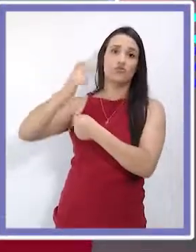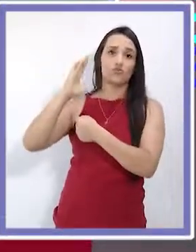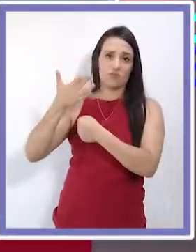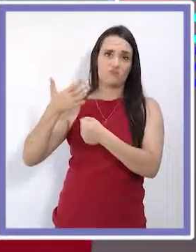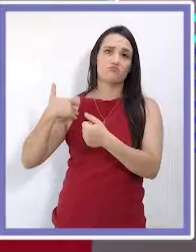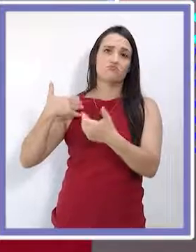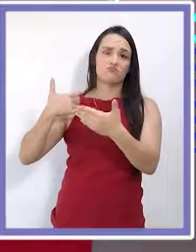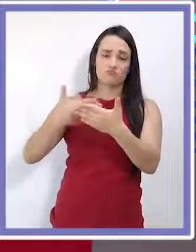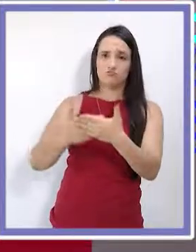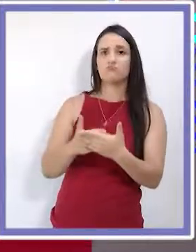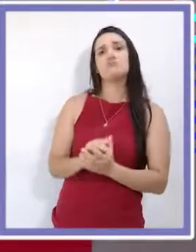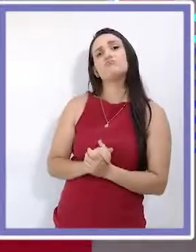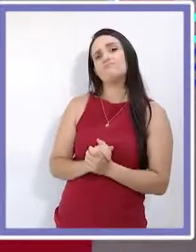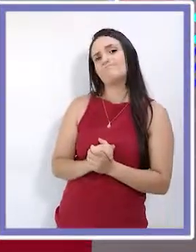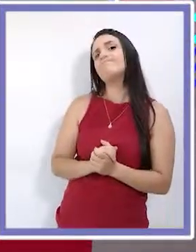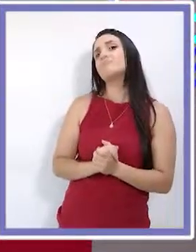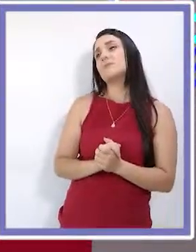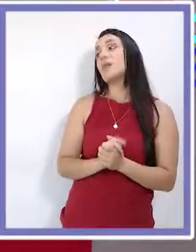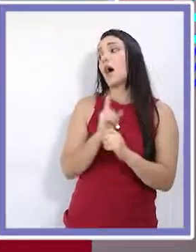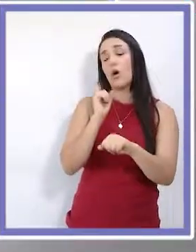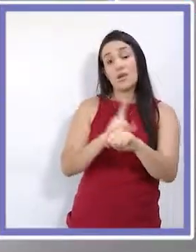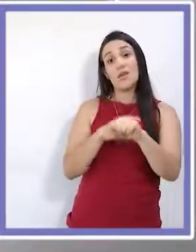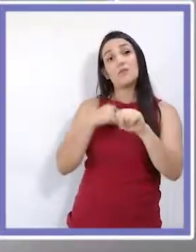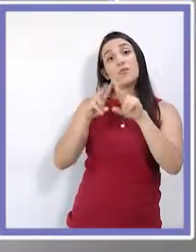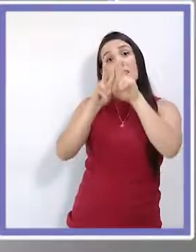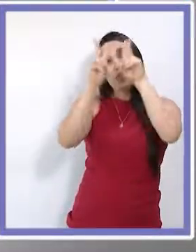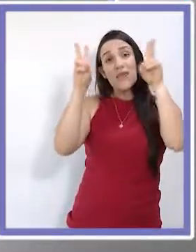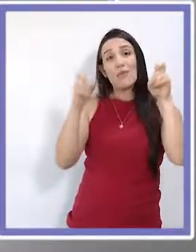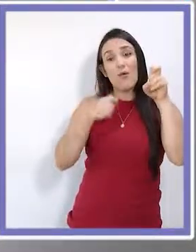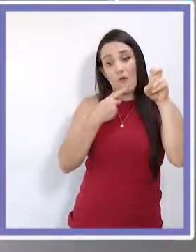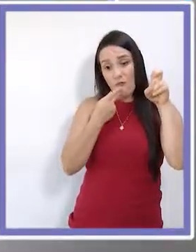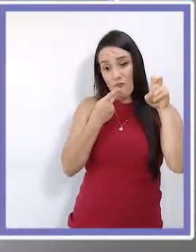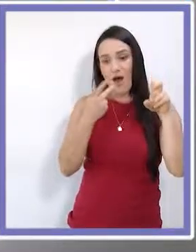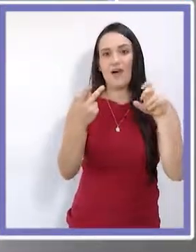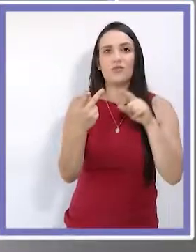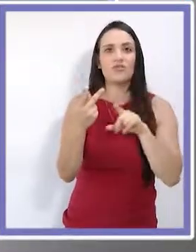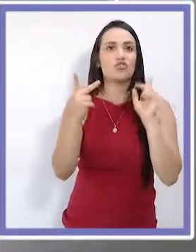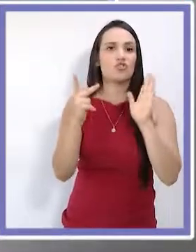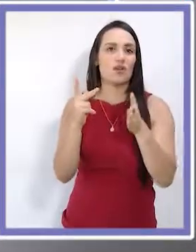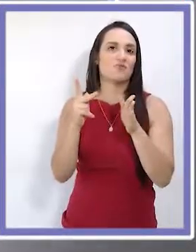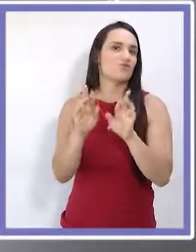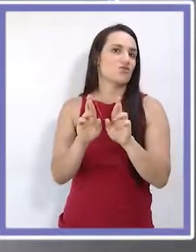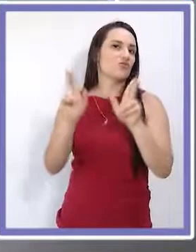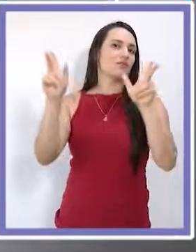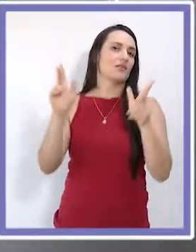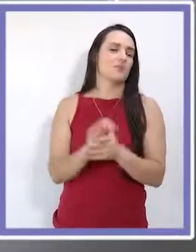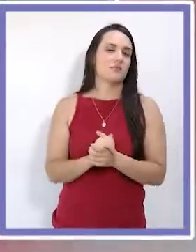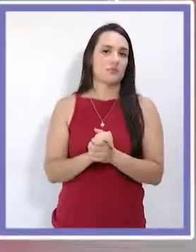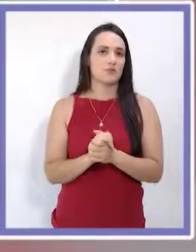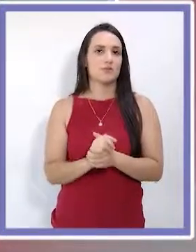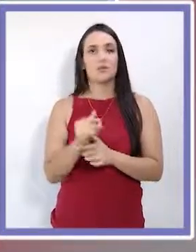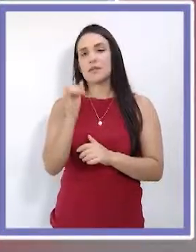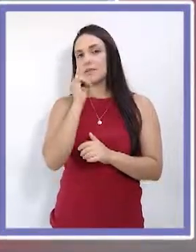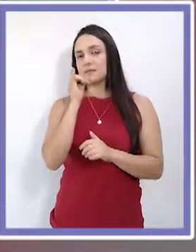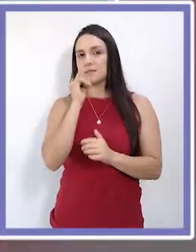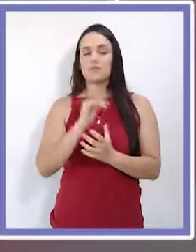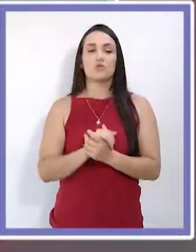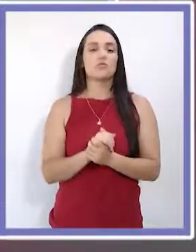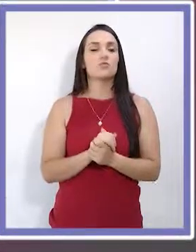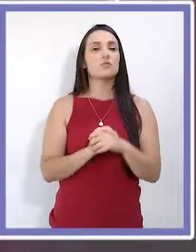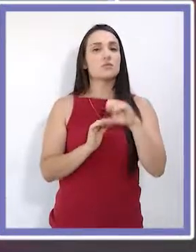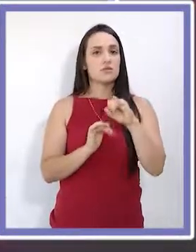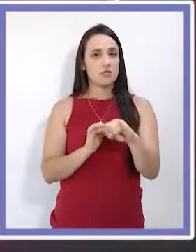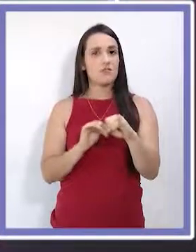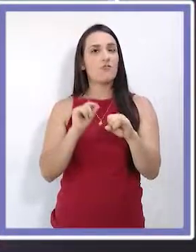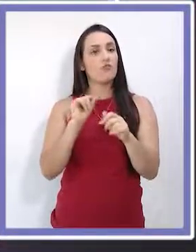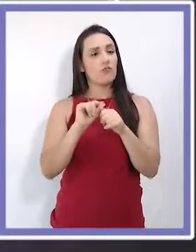né? E a gente sente que realmente falar sobre isso faz a diferença. Na hora que você vai fazer a entrevista